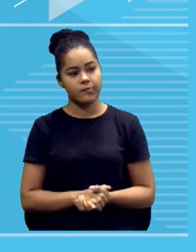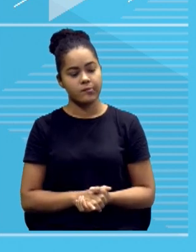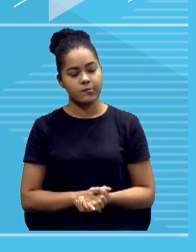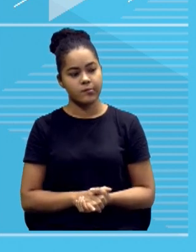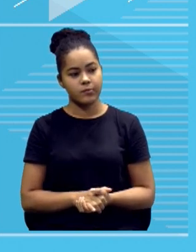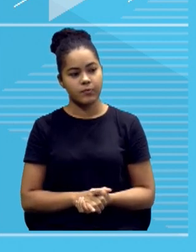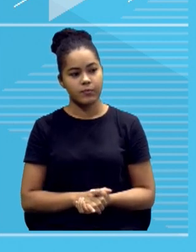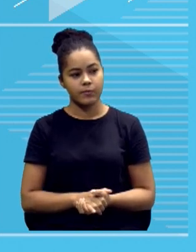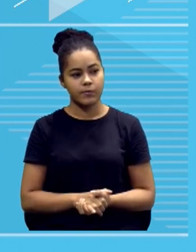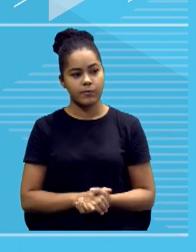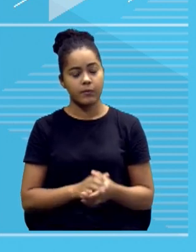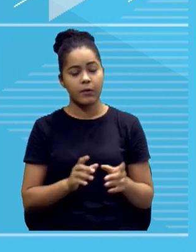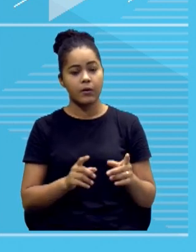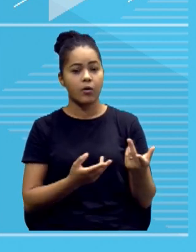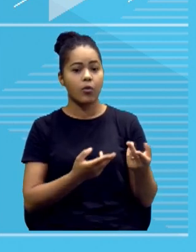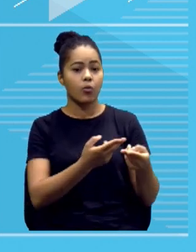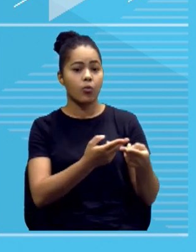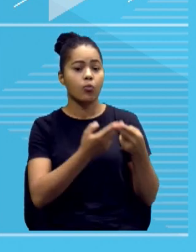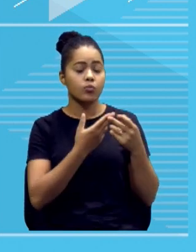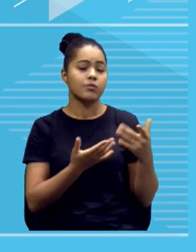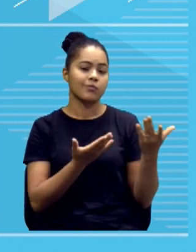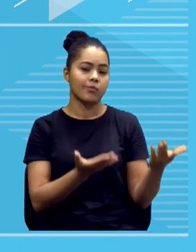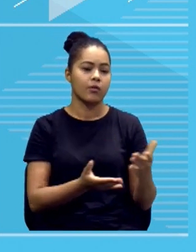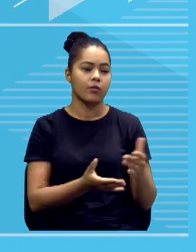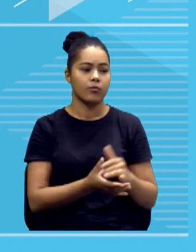aqui é o volts, bom?